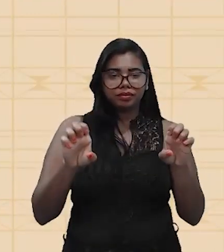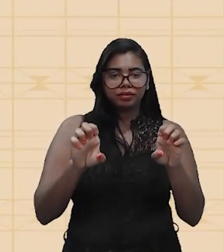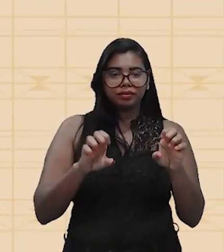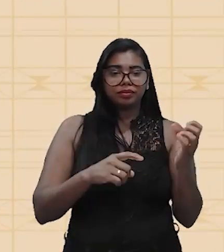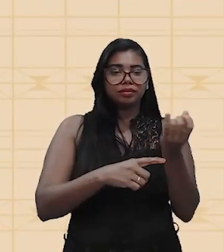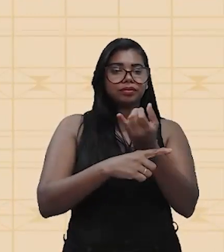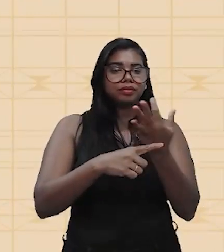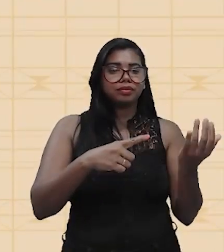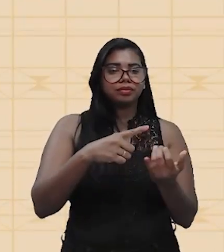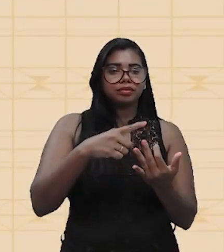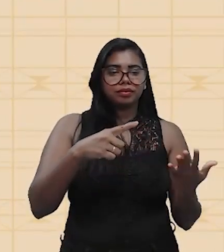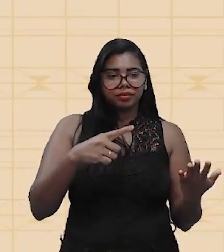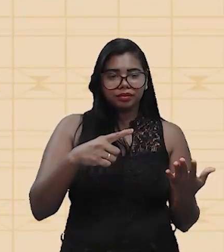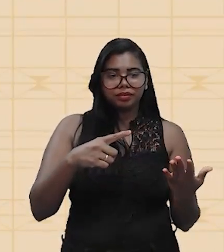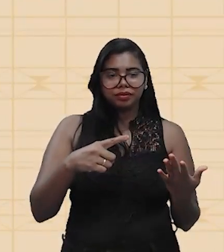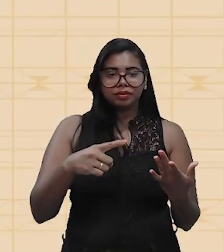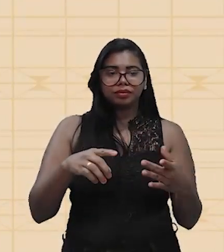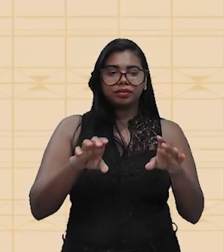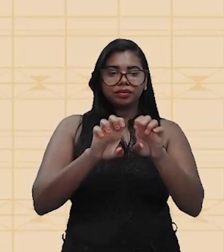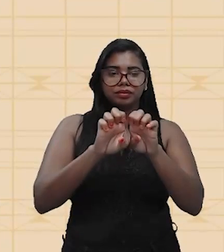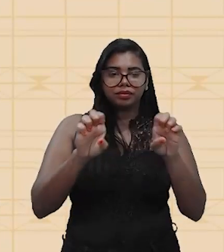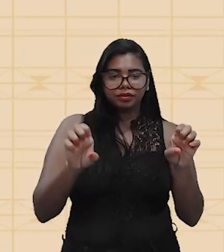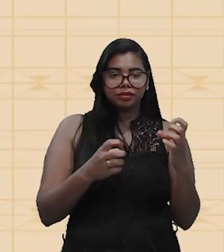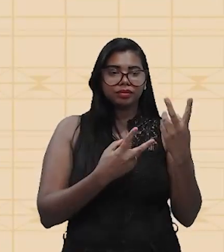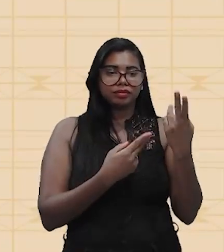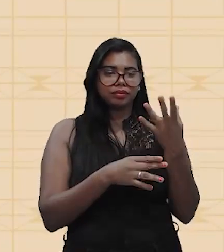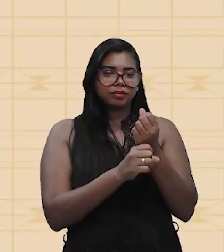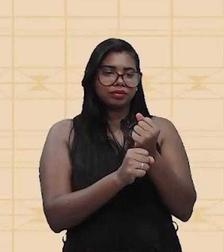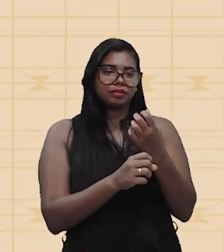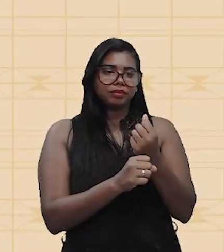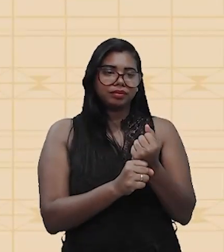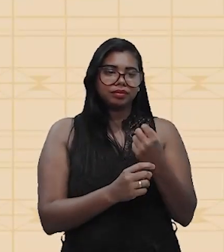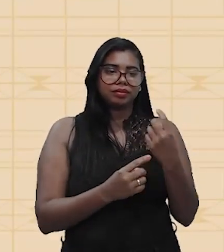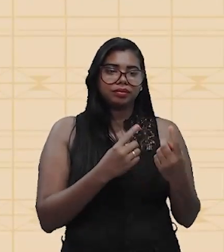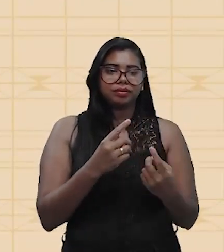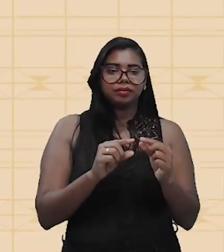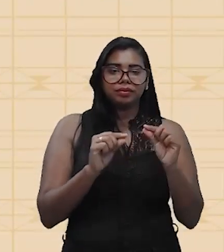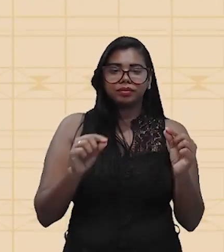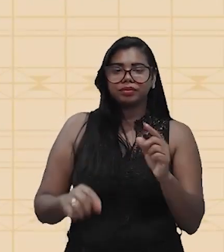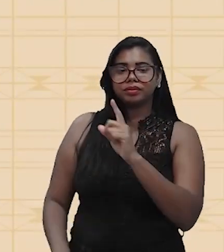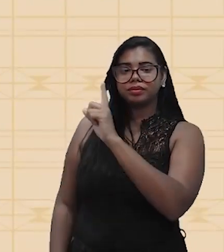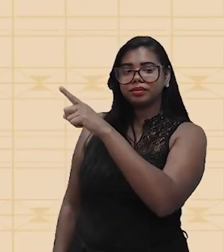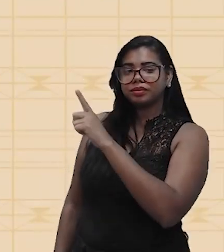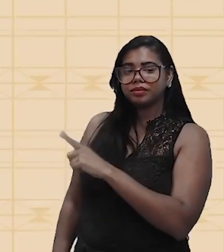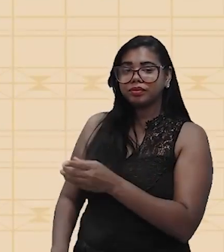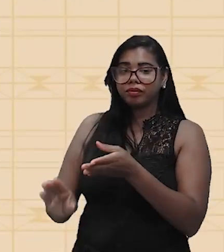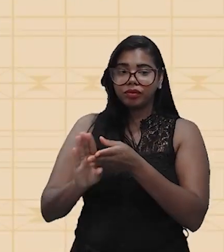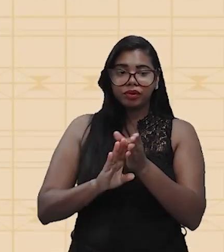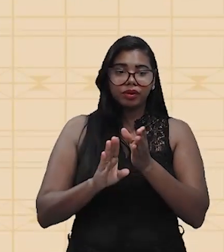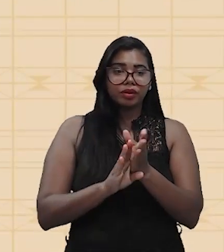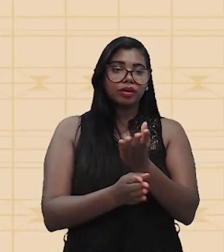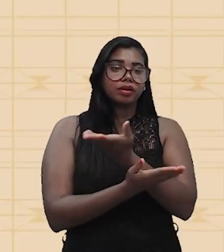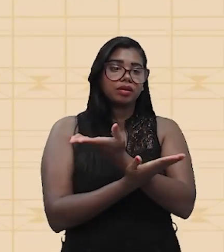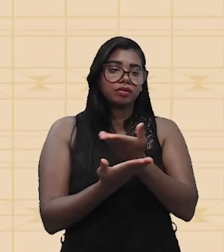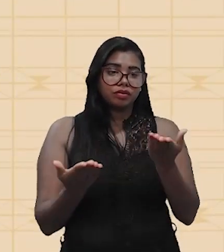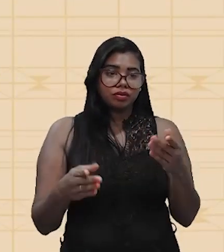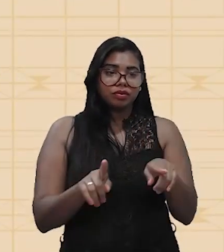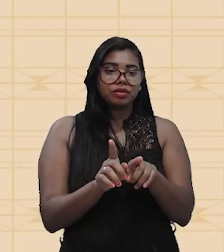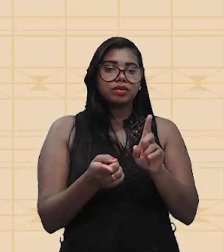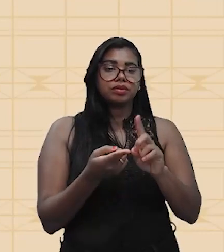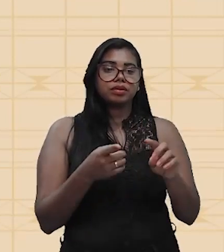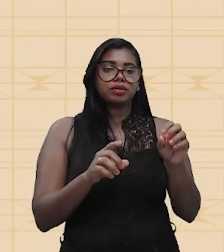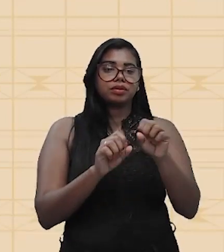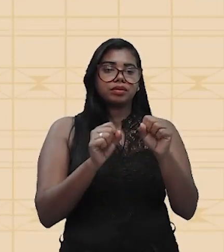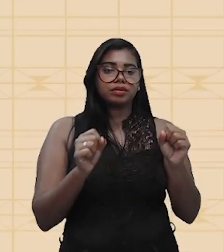resistor equivalente igual à soma de cada uma dessas frações. Eu te aconselho que numa associação como essa,